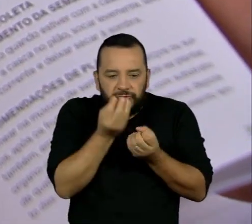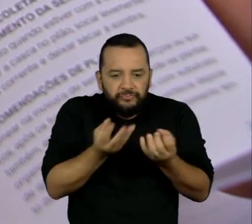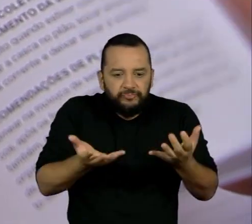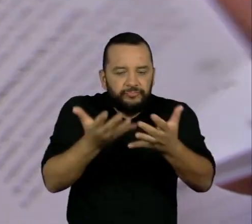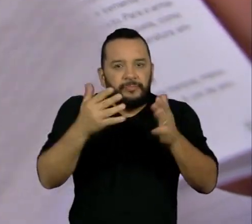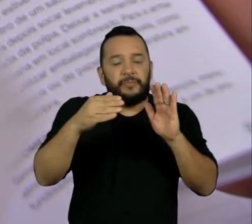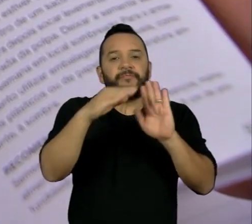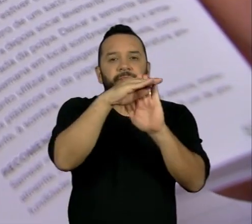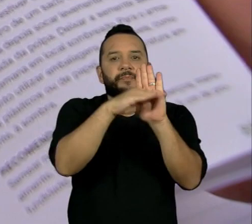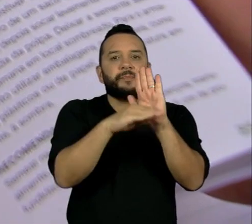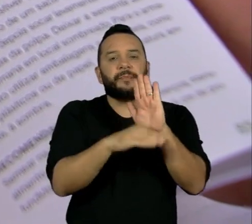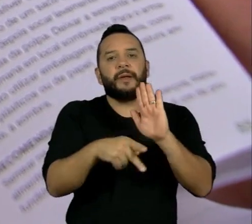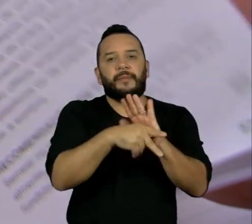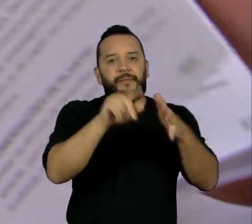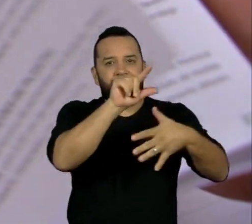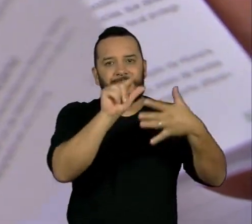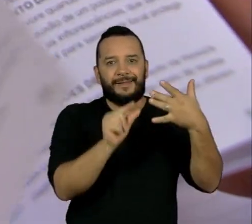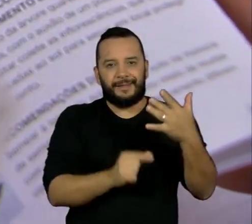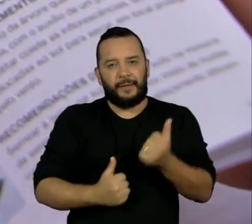Instituto Socioambiental.